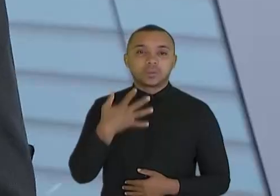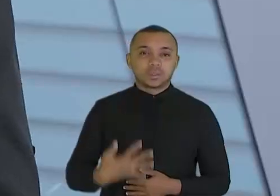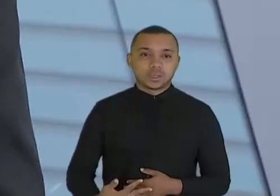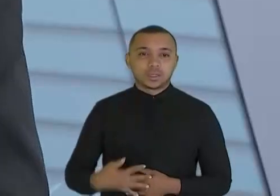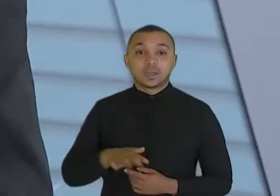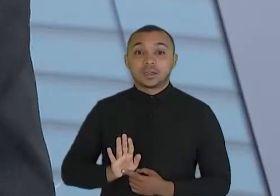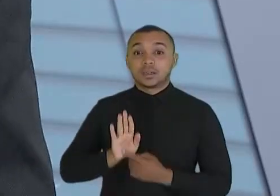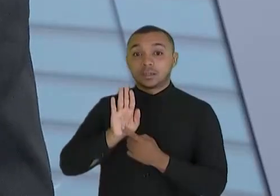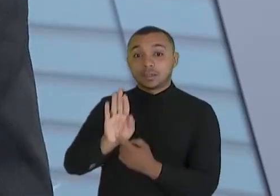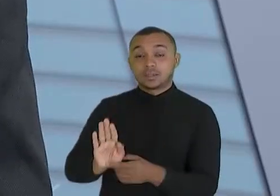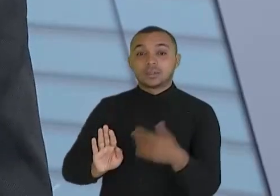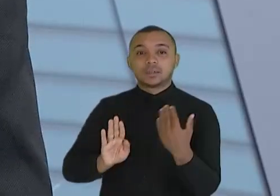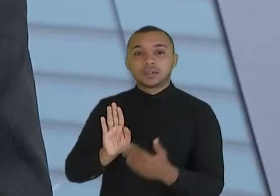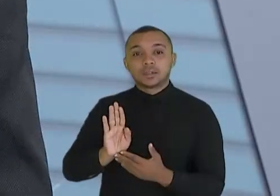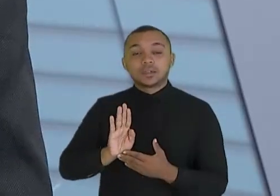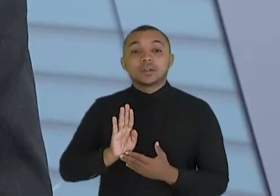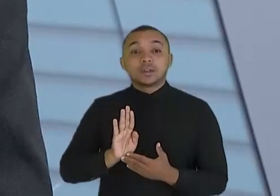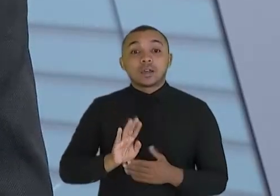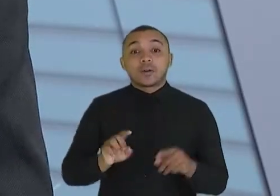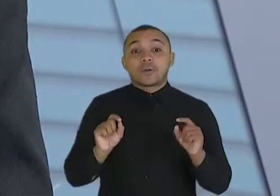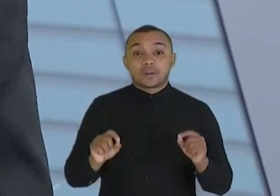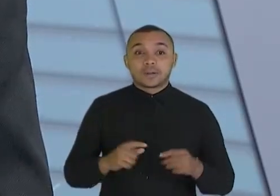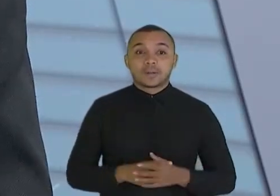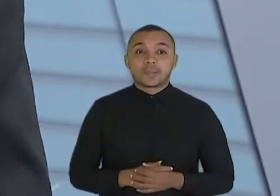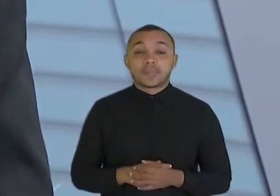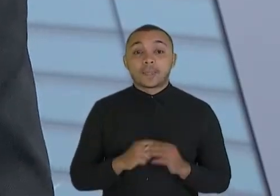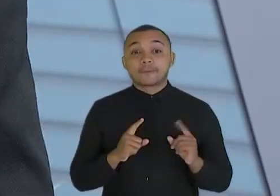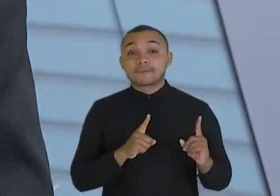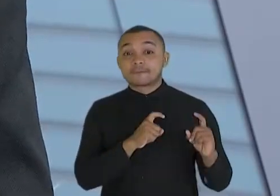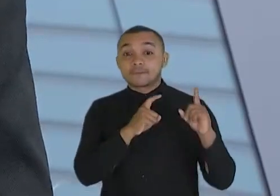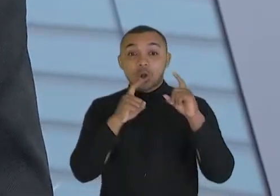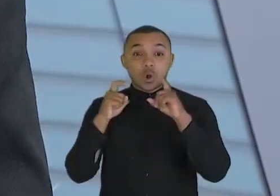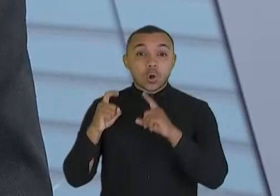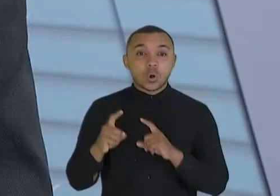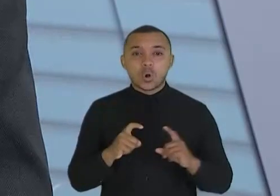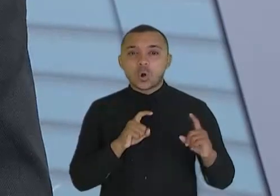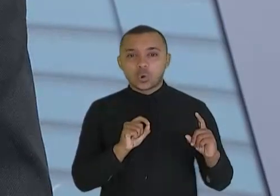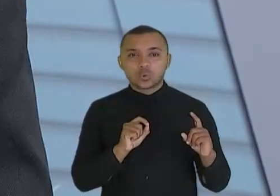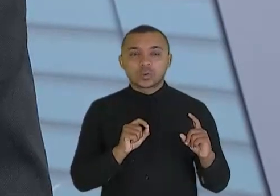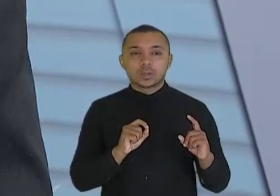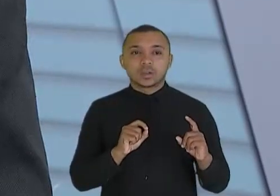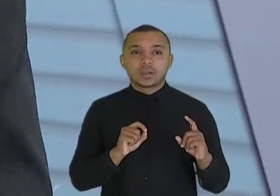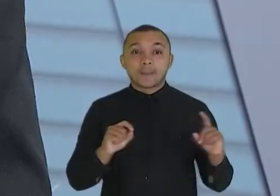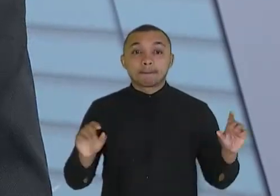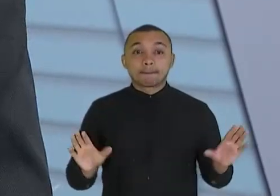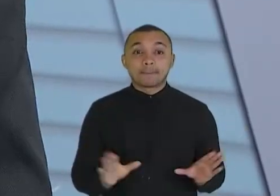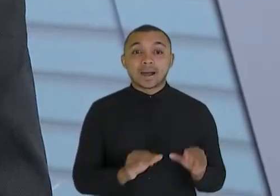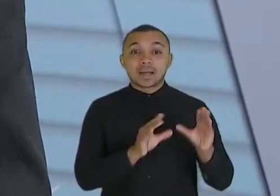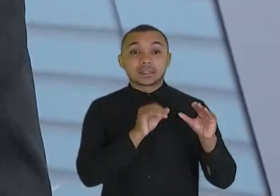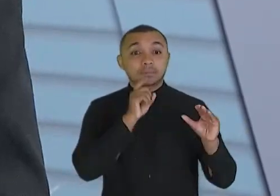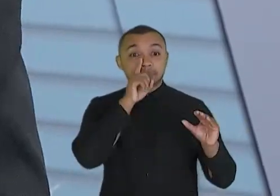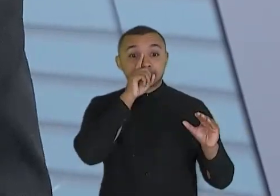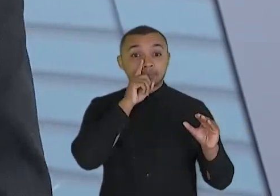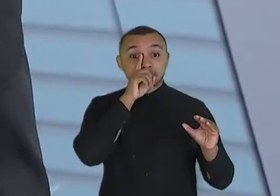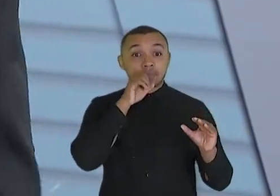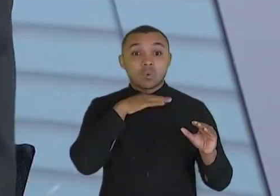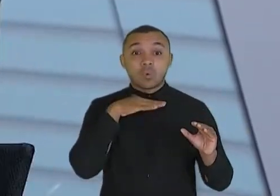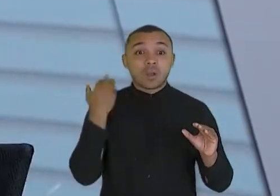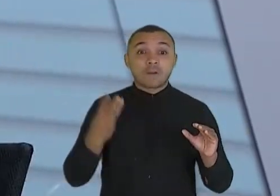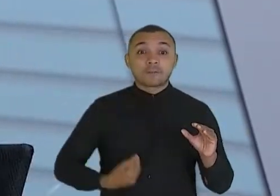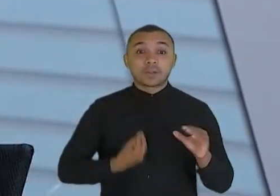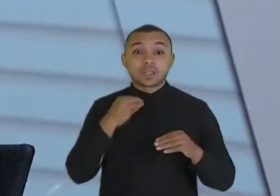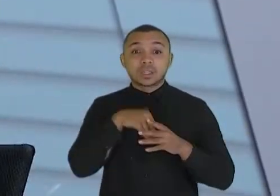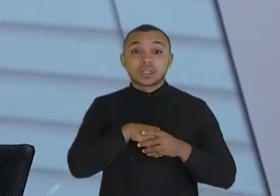programa, se mostrou fotos aqui, inclusive, de pássaros, pequenos pássaros, que estão em extinção e que só existe na